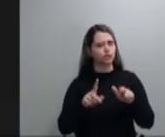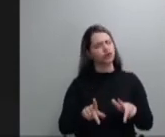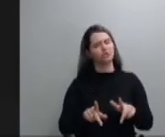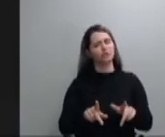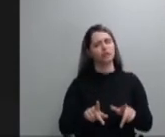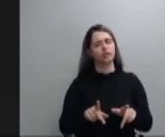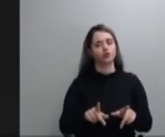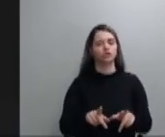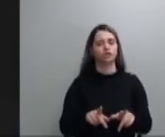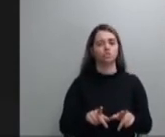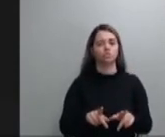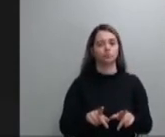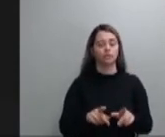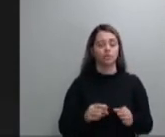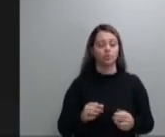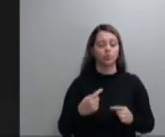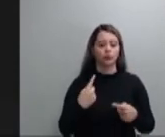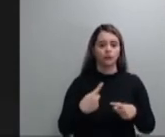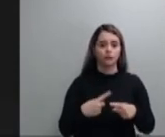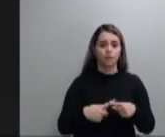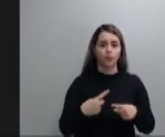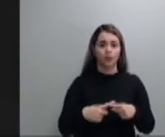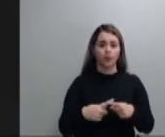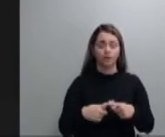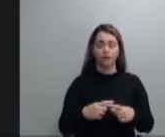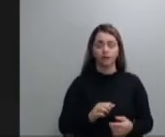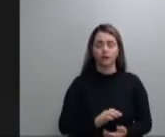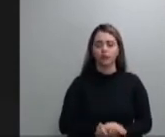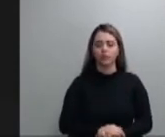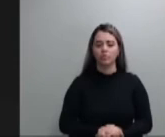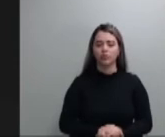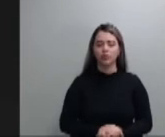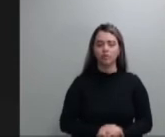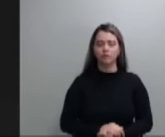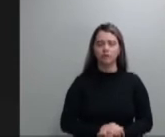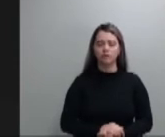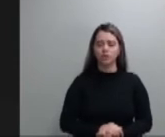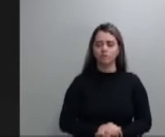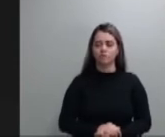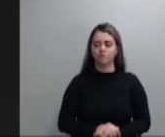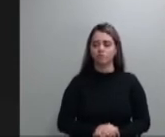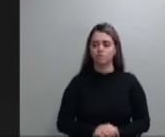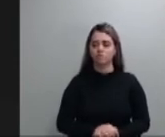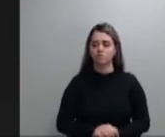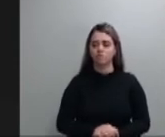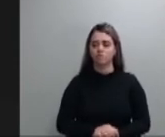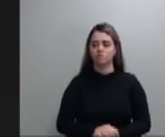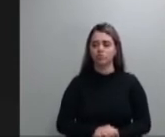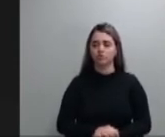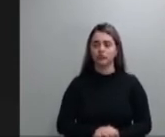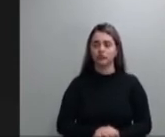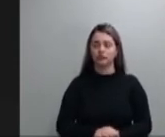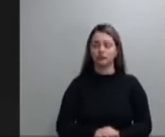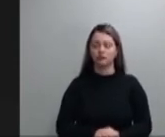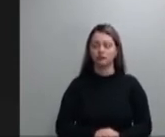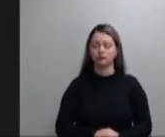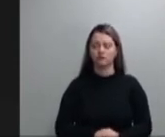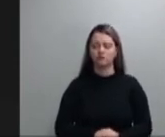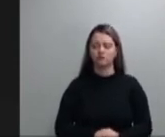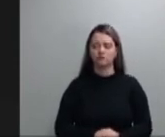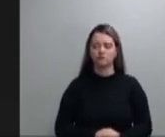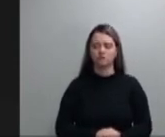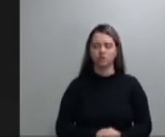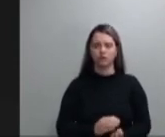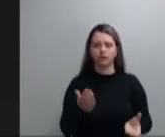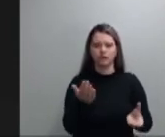se coaduna com o benefício de redução de base de cálculo pois o que se busca é o reconhecimento da inegibilidade do ICMS